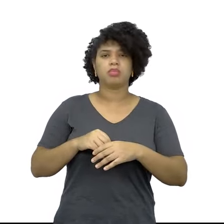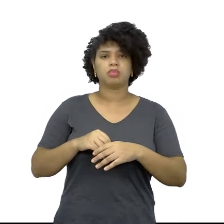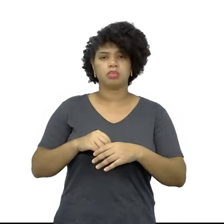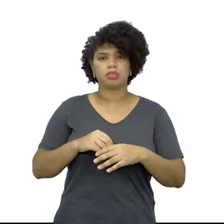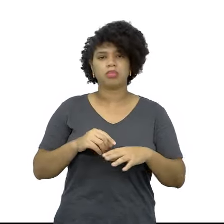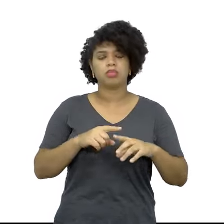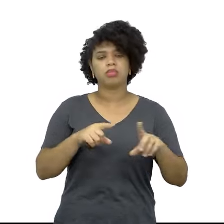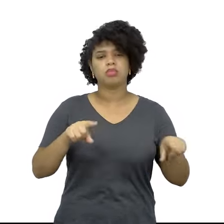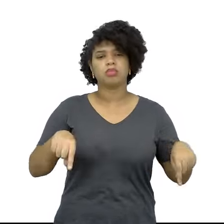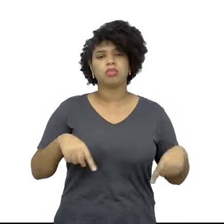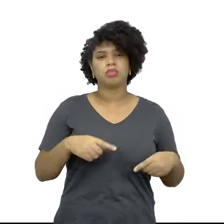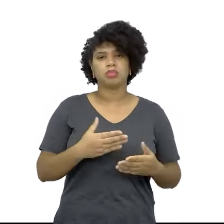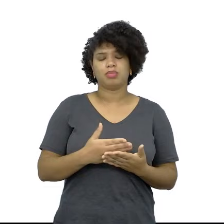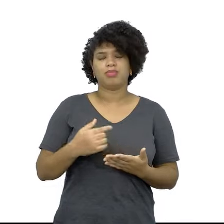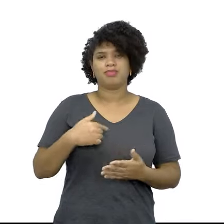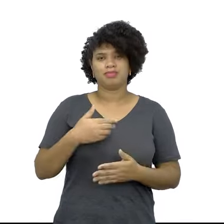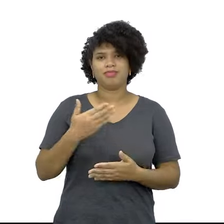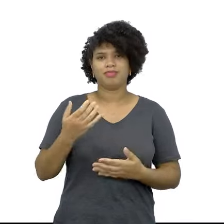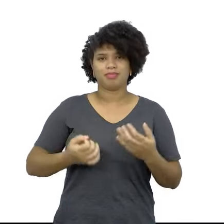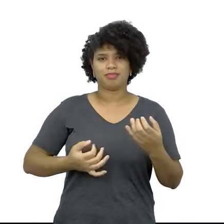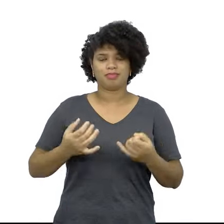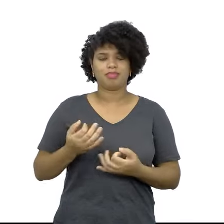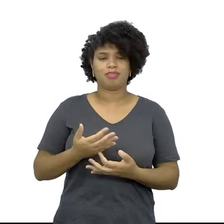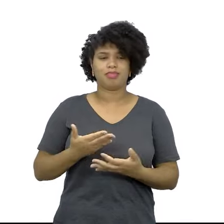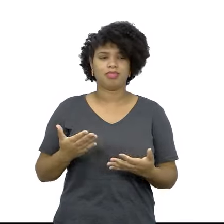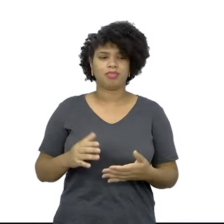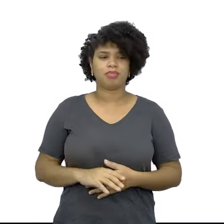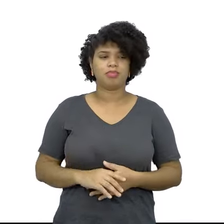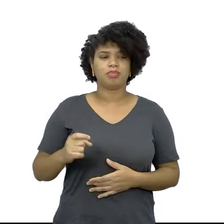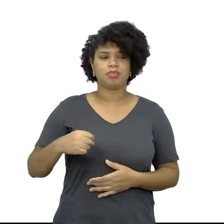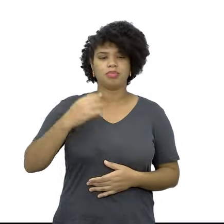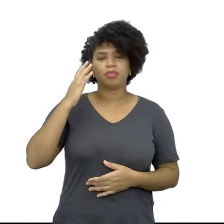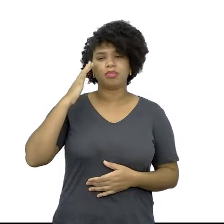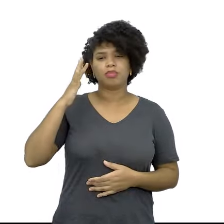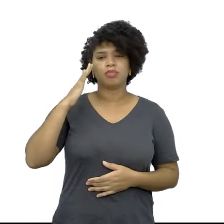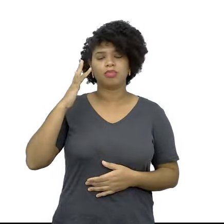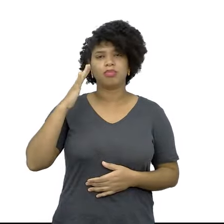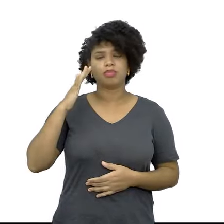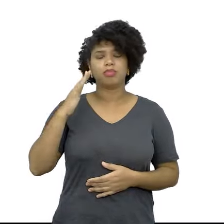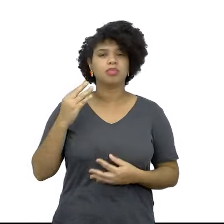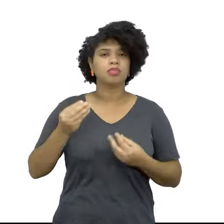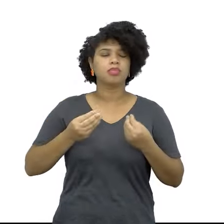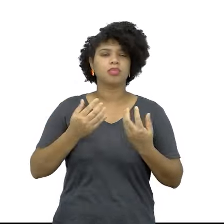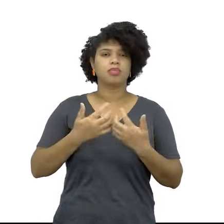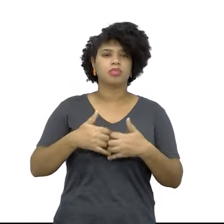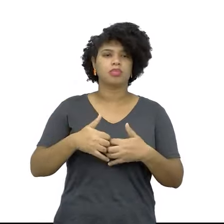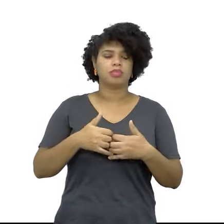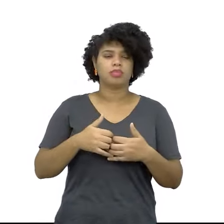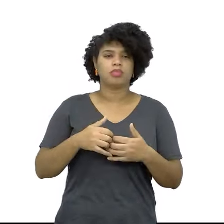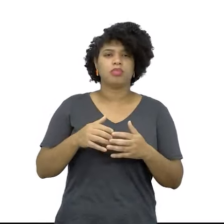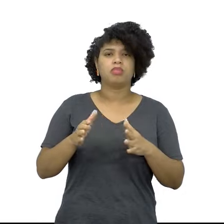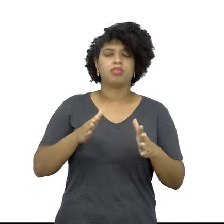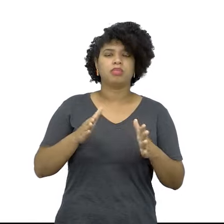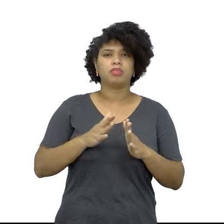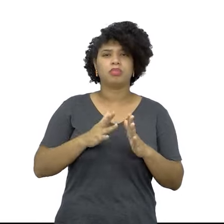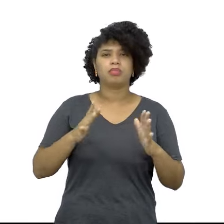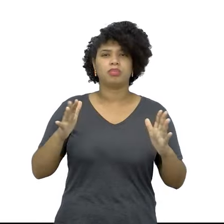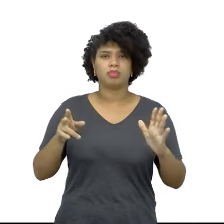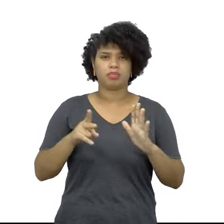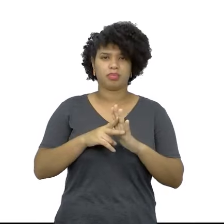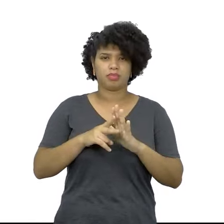disse anteriormente. Então, nós vamos também pensar um pouquinho, né, o quanto esse período de